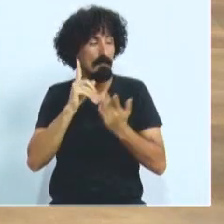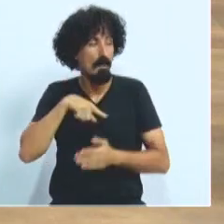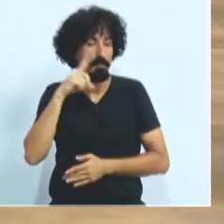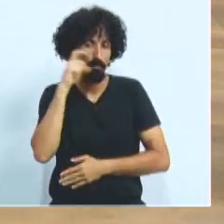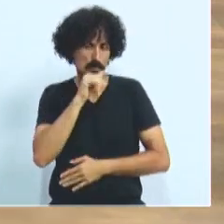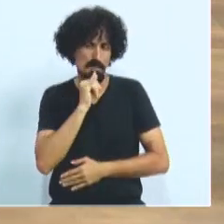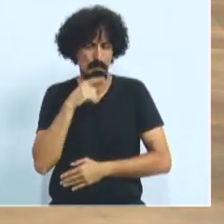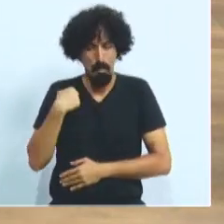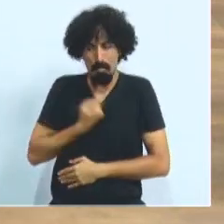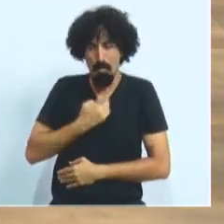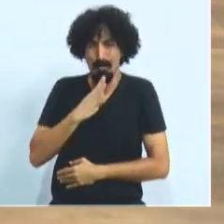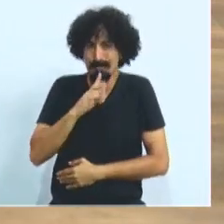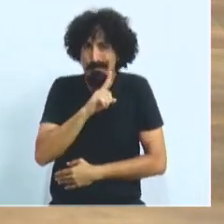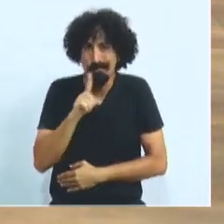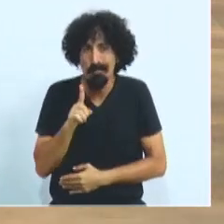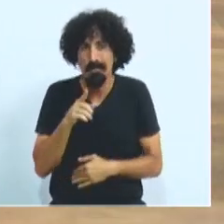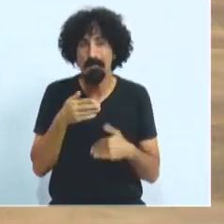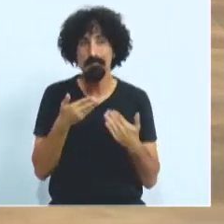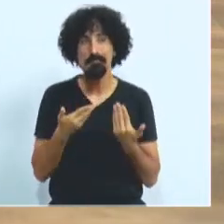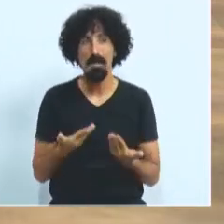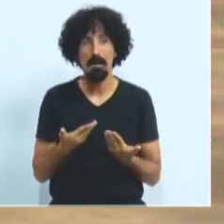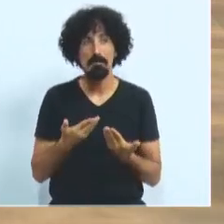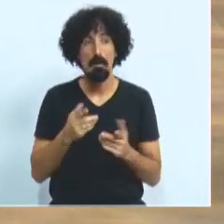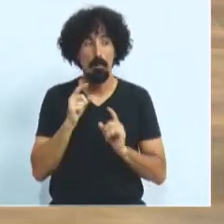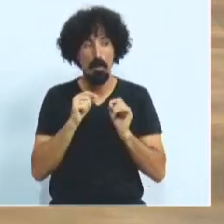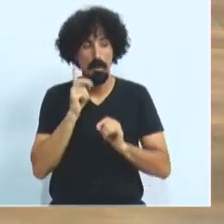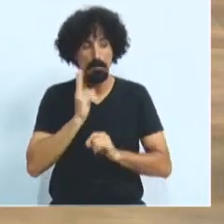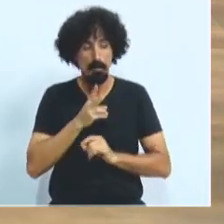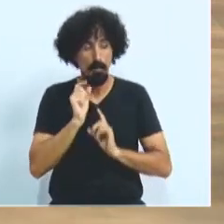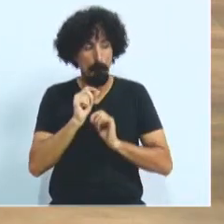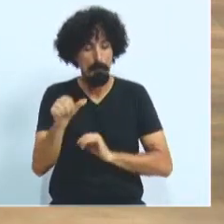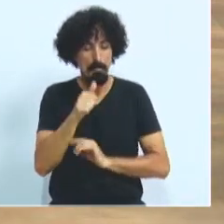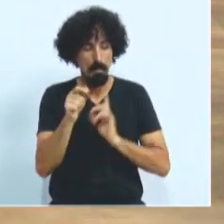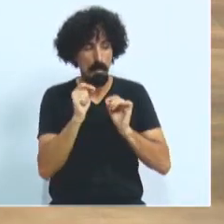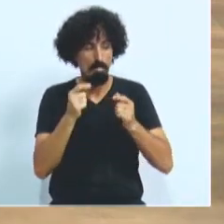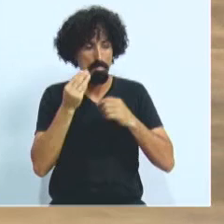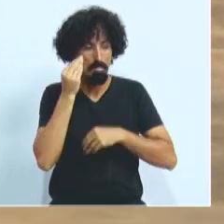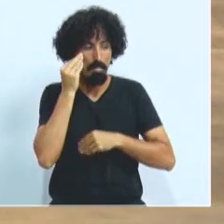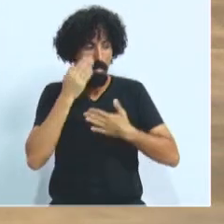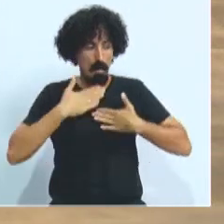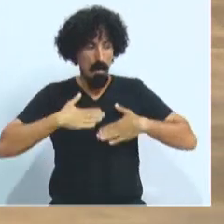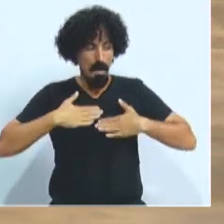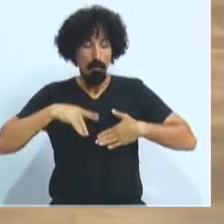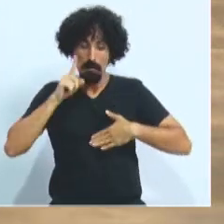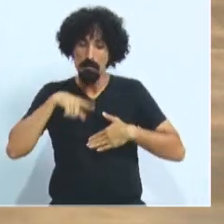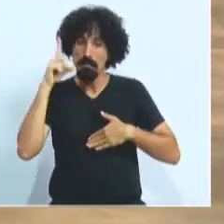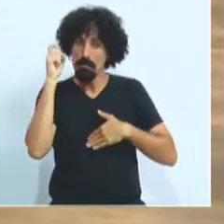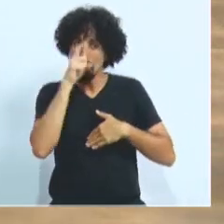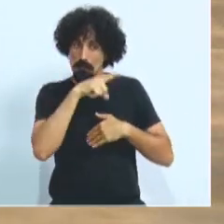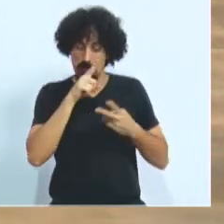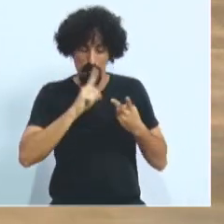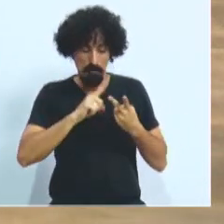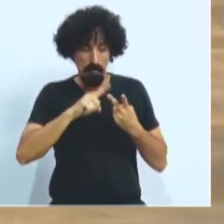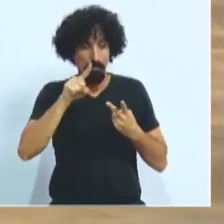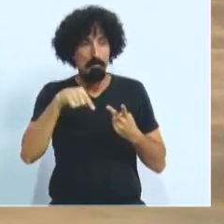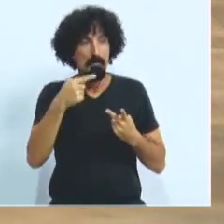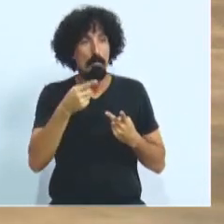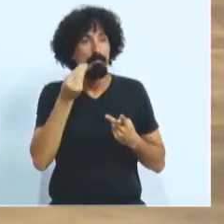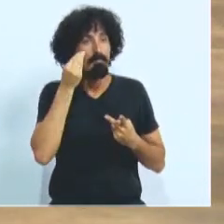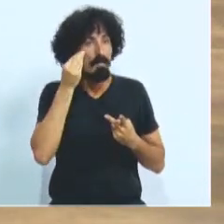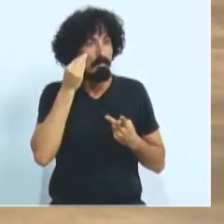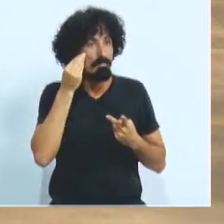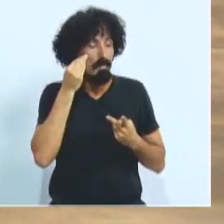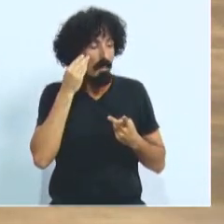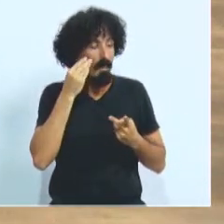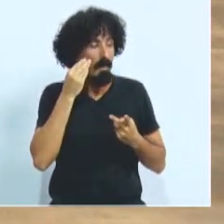leigos, normalmente... O primeiro passo é manter a calma, o que é mais complicado, tentar levar isso em prática, enquanto isso